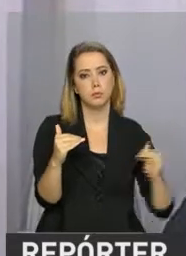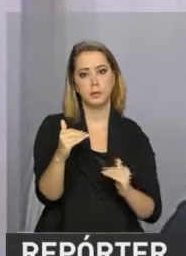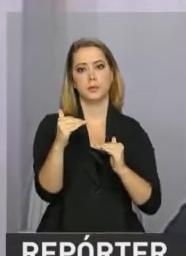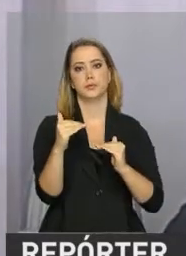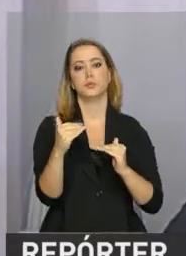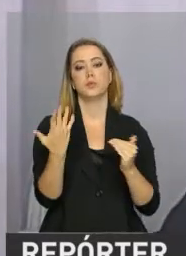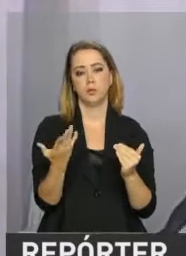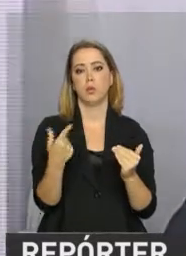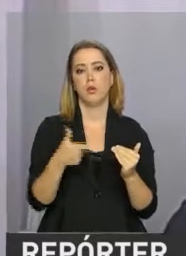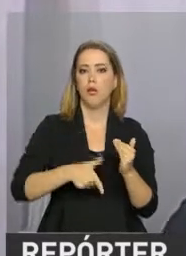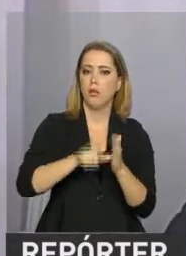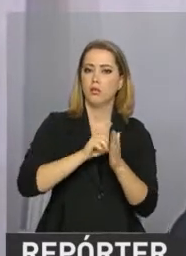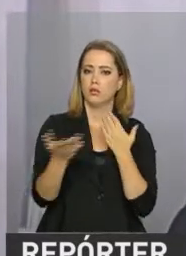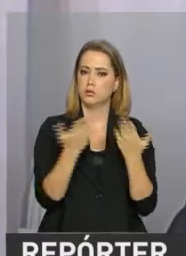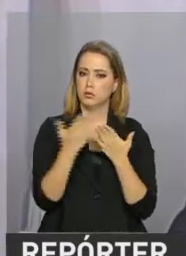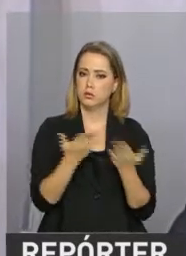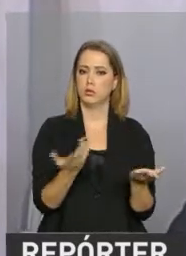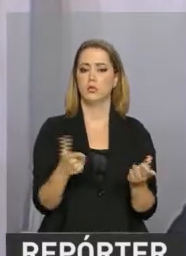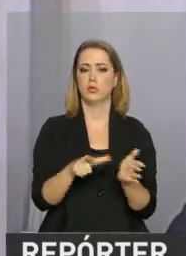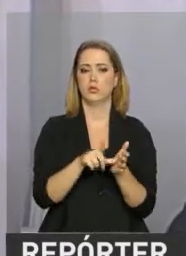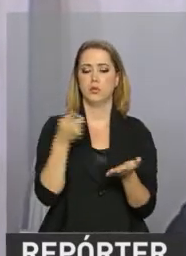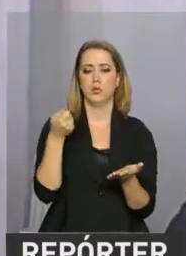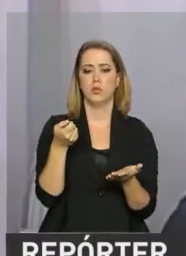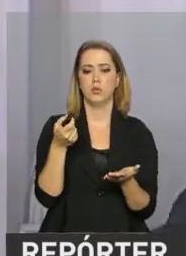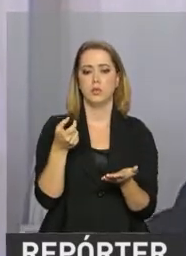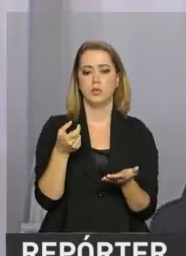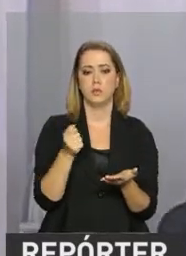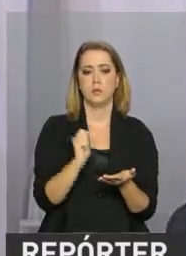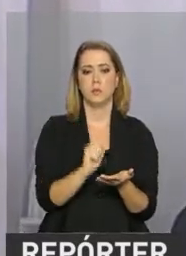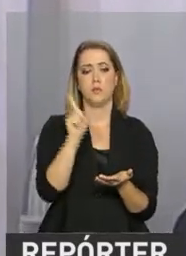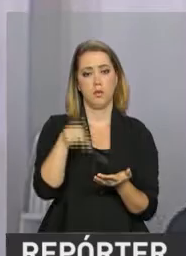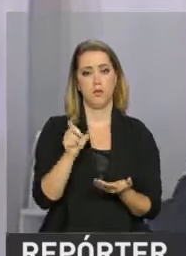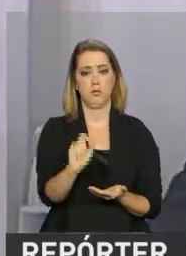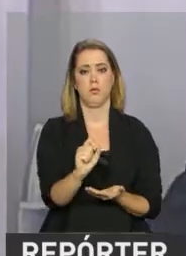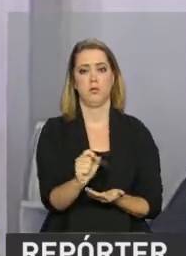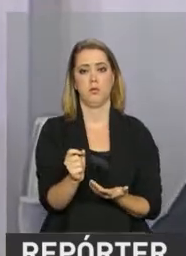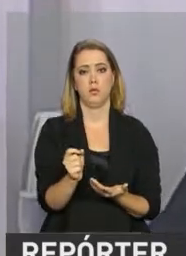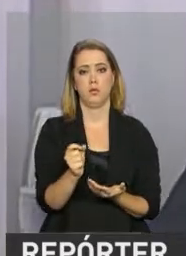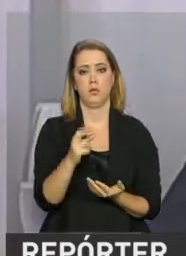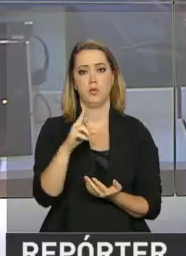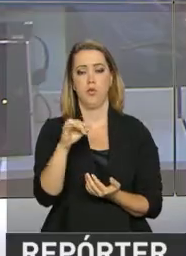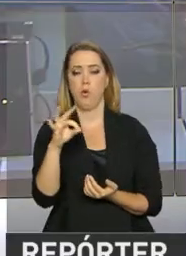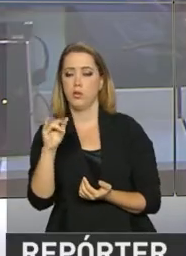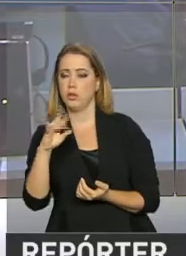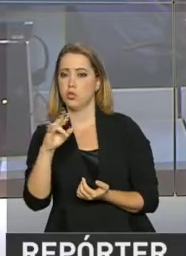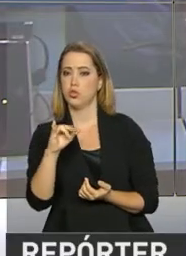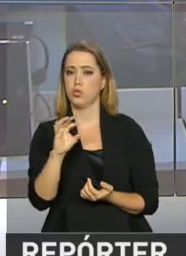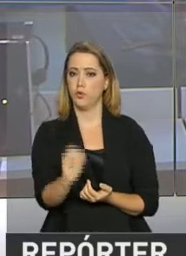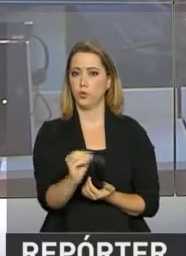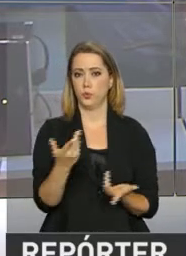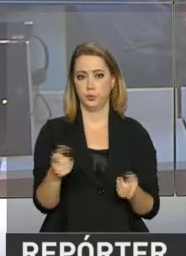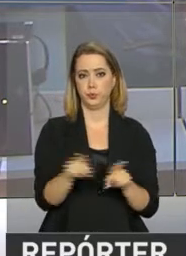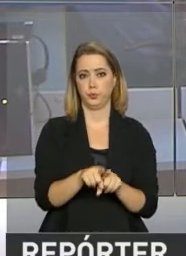que daquela metade digamos que é para a aacc chamado rotativo e o